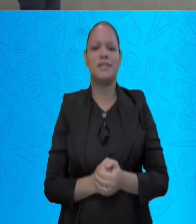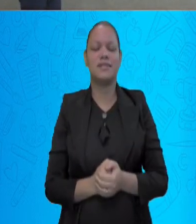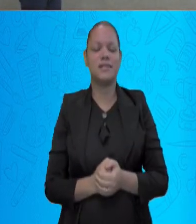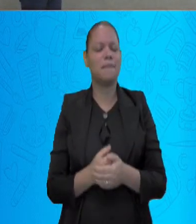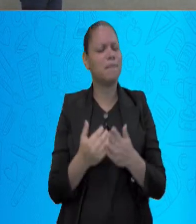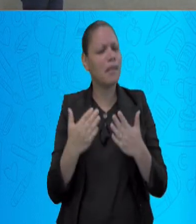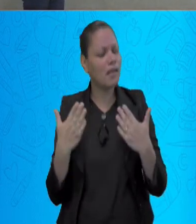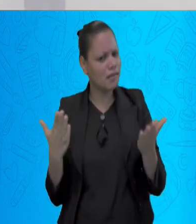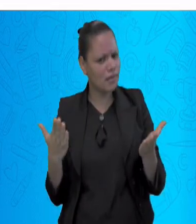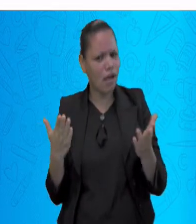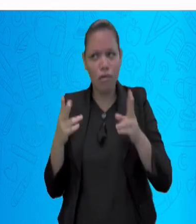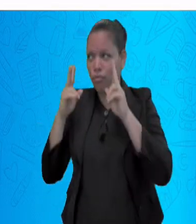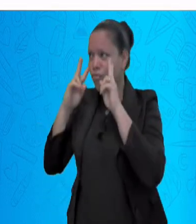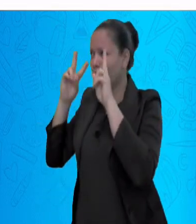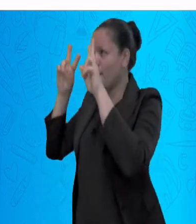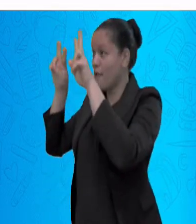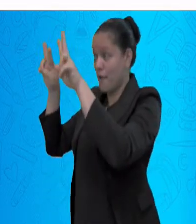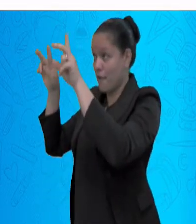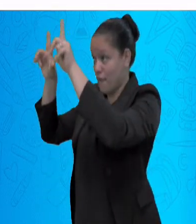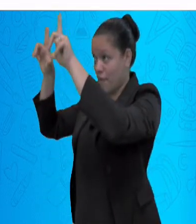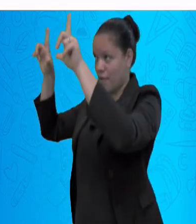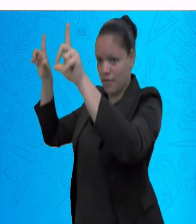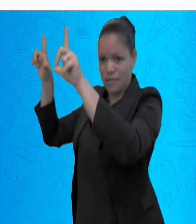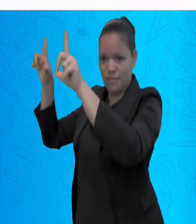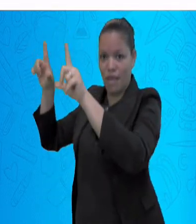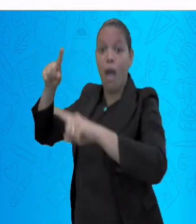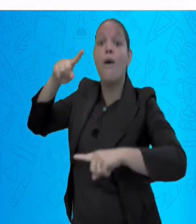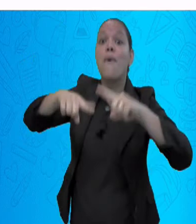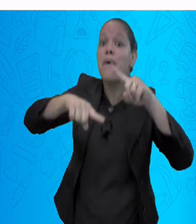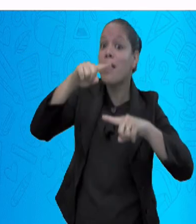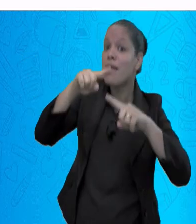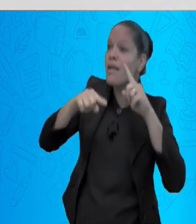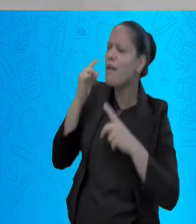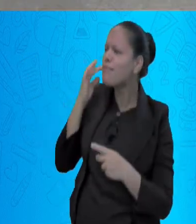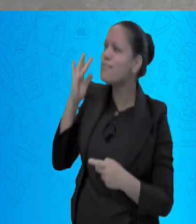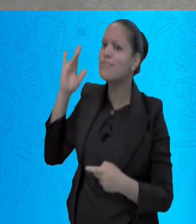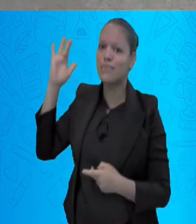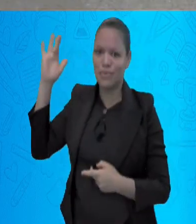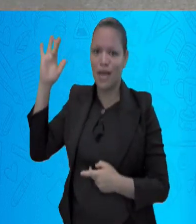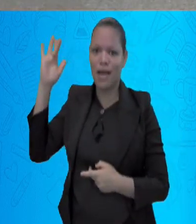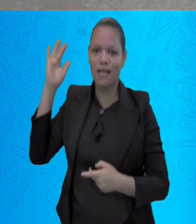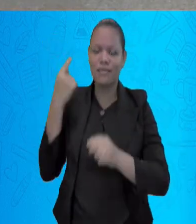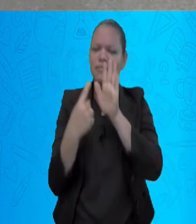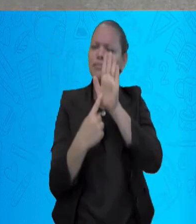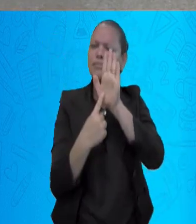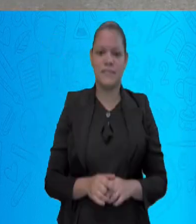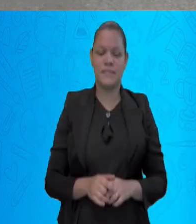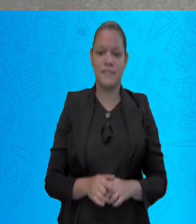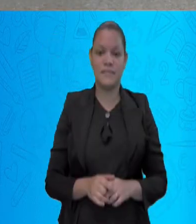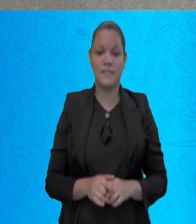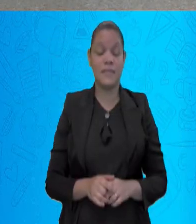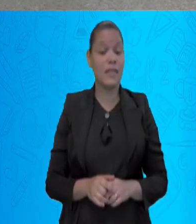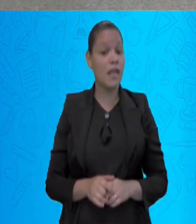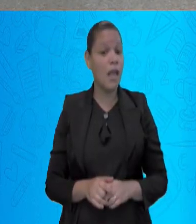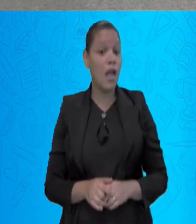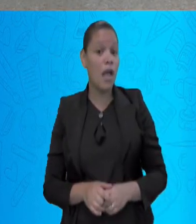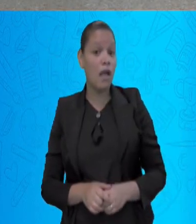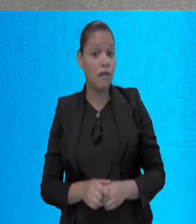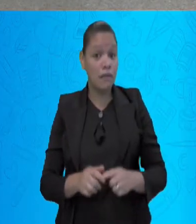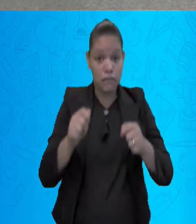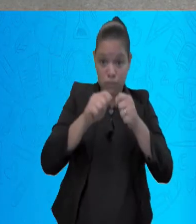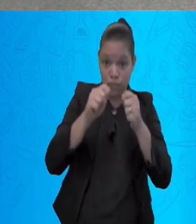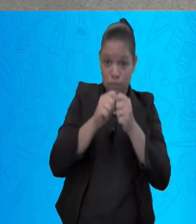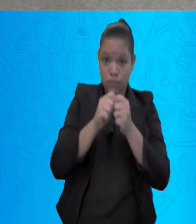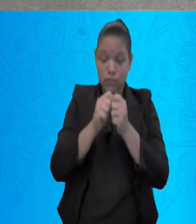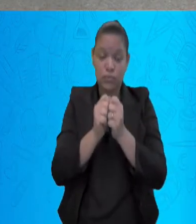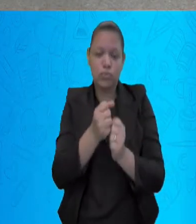Então, olhando a imagem, né, no material dourado, representando nos números naturais, então nós formamos aqui o